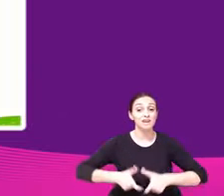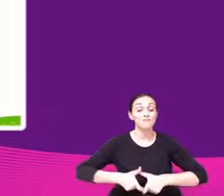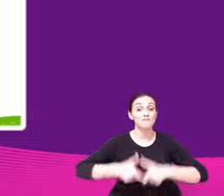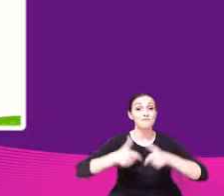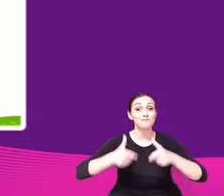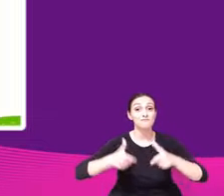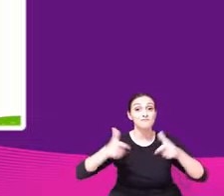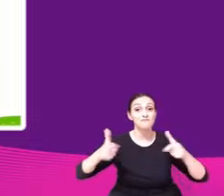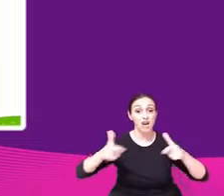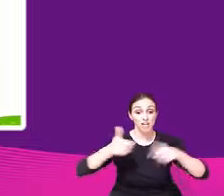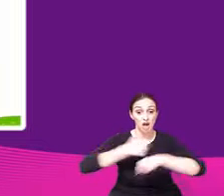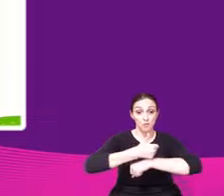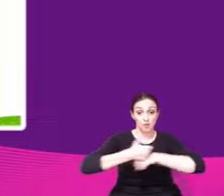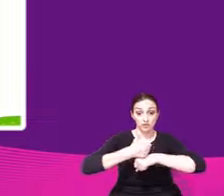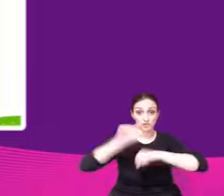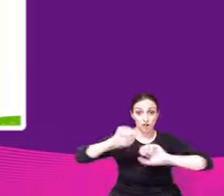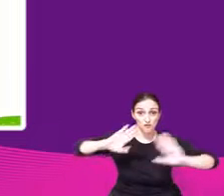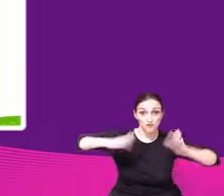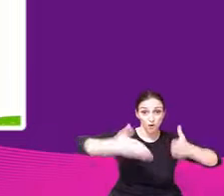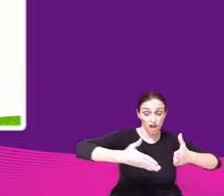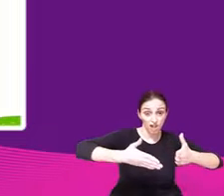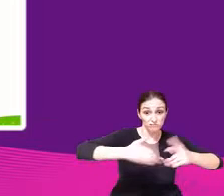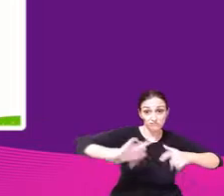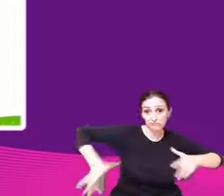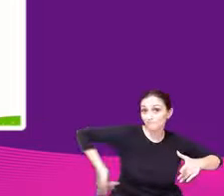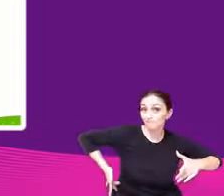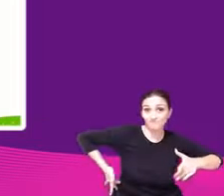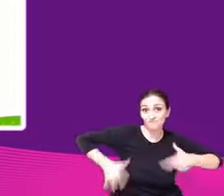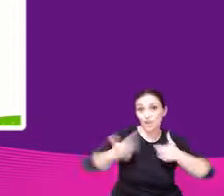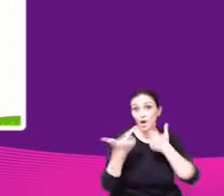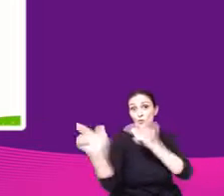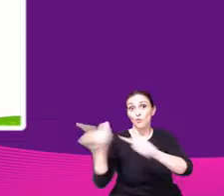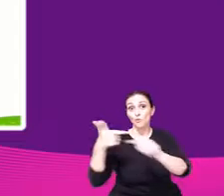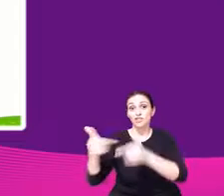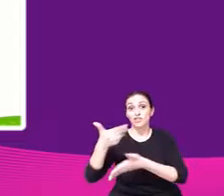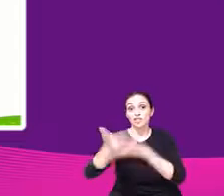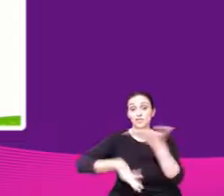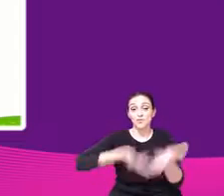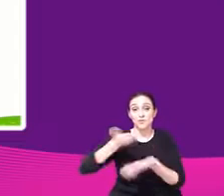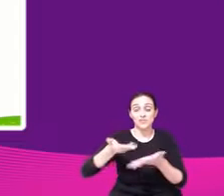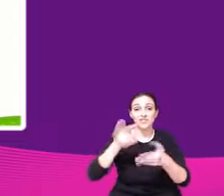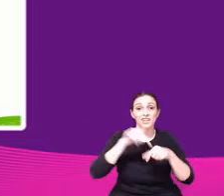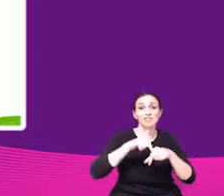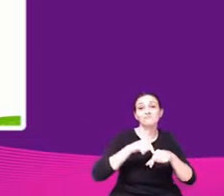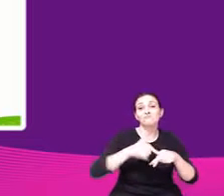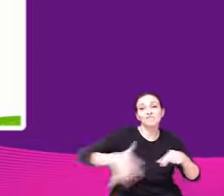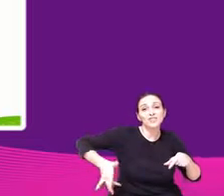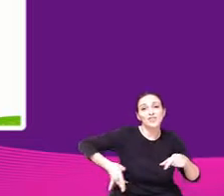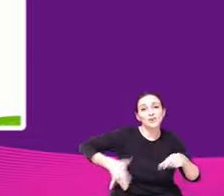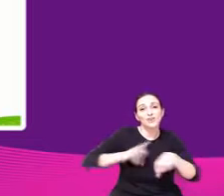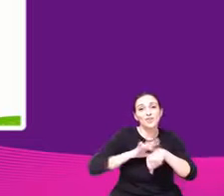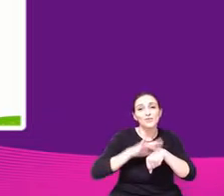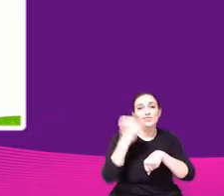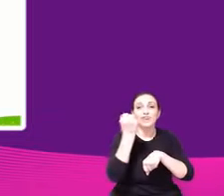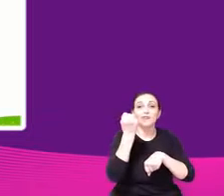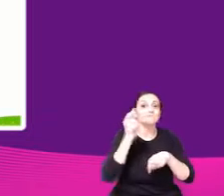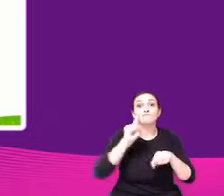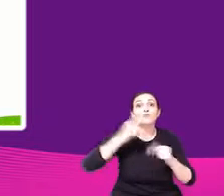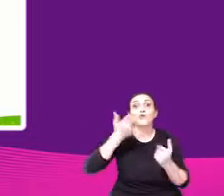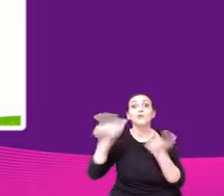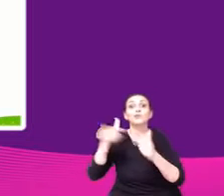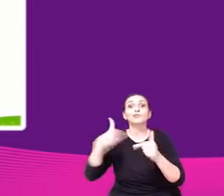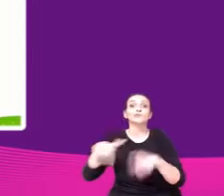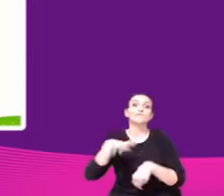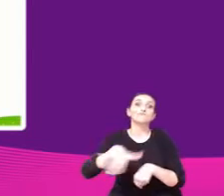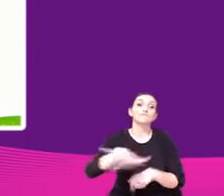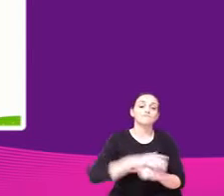estão em outras áreas concentrando seu trabalho no cuidado do paciente renal crônico. E vocês veem aqui, né, que